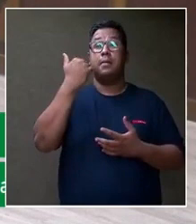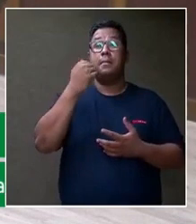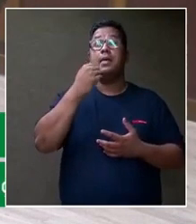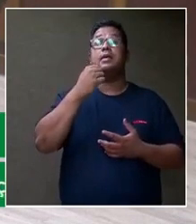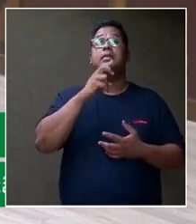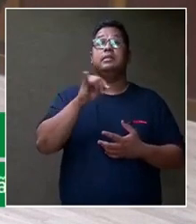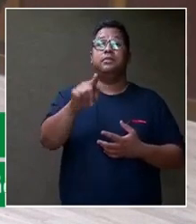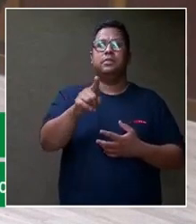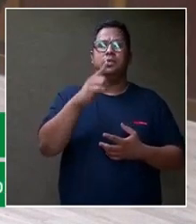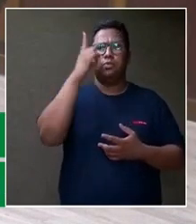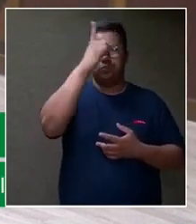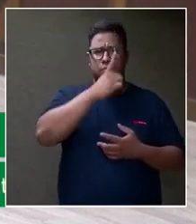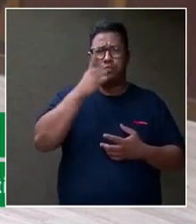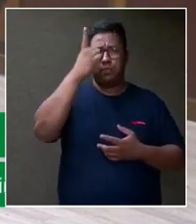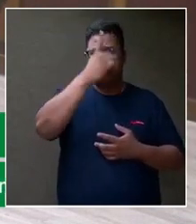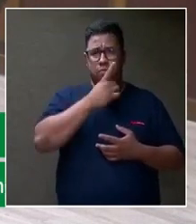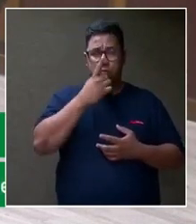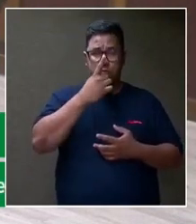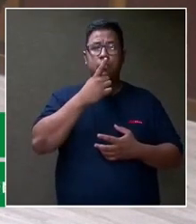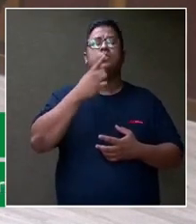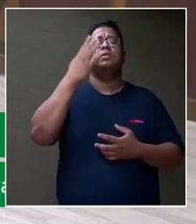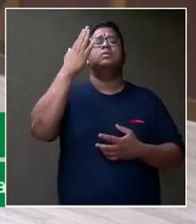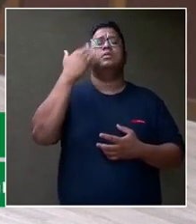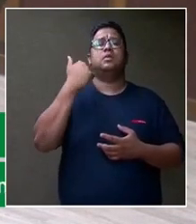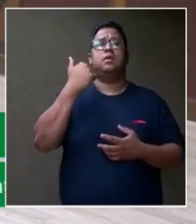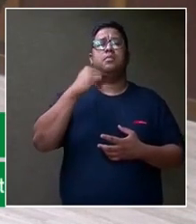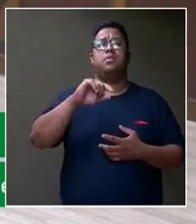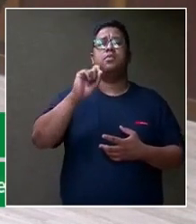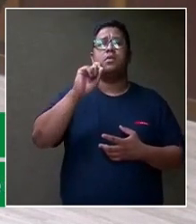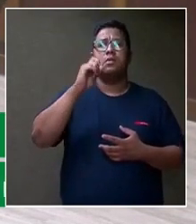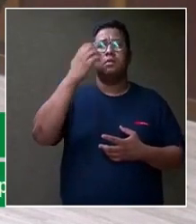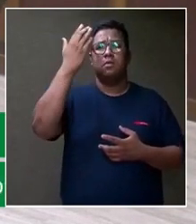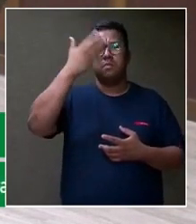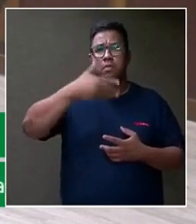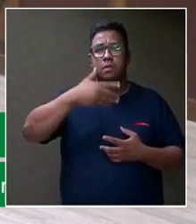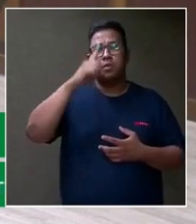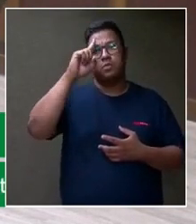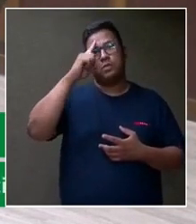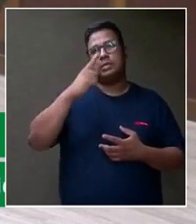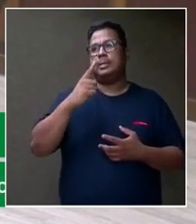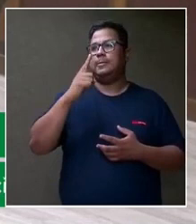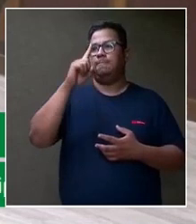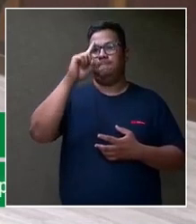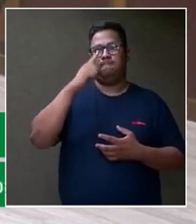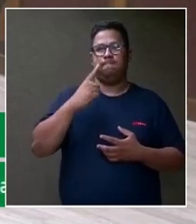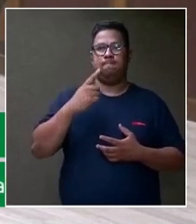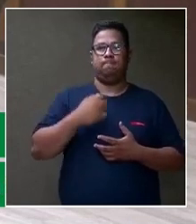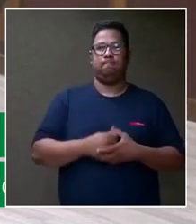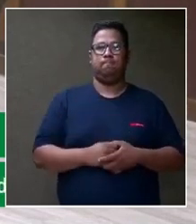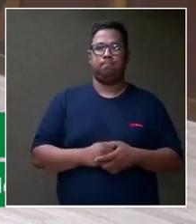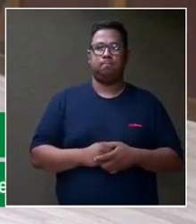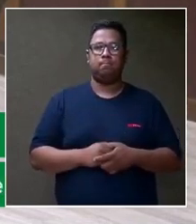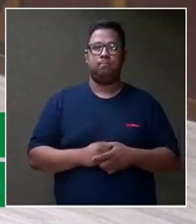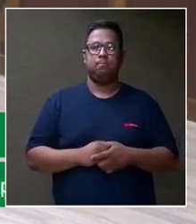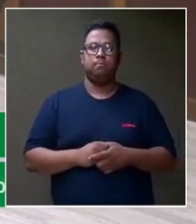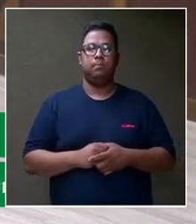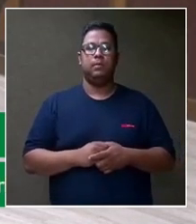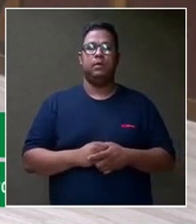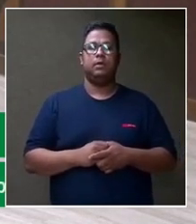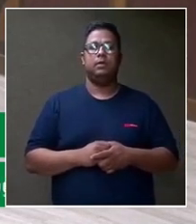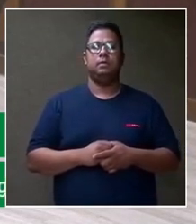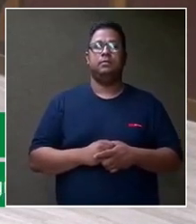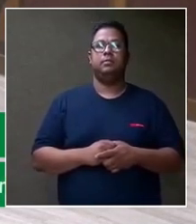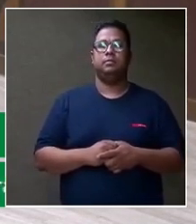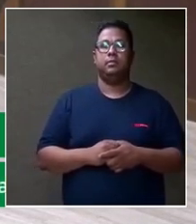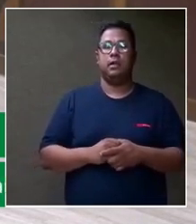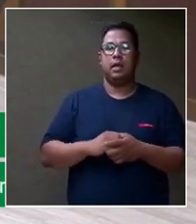senhora, no domingo, a senhora sabe qual foi esse conteúdo que não, o Cássio não achou? Não sei, não sei. Inclusive, num dos prints, ela apaga a mensagem aí, eu não